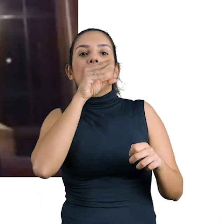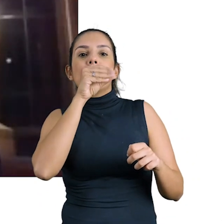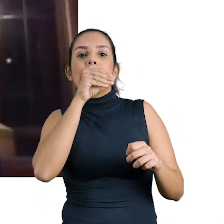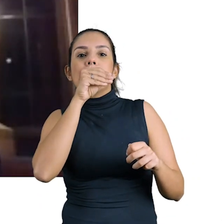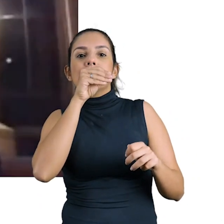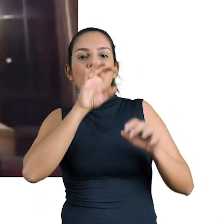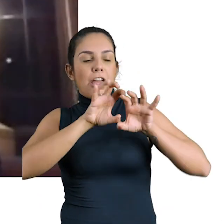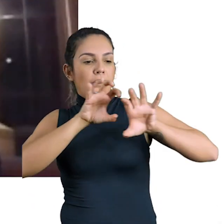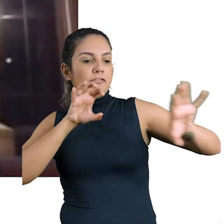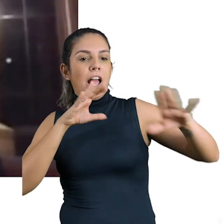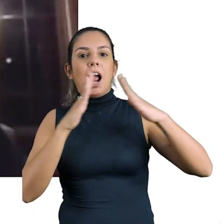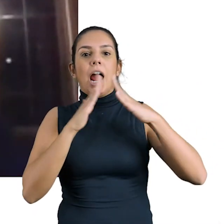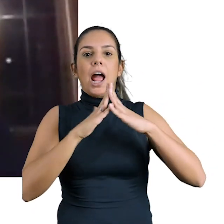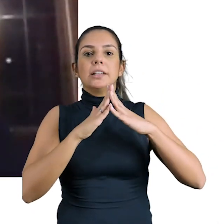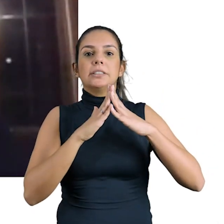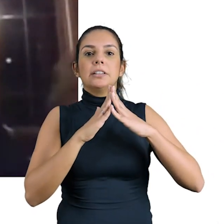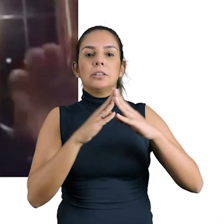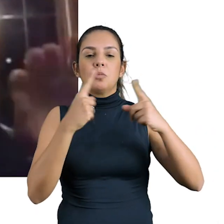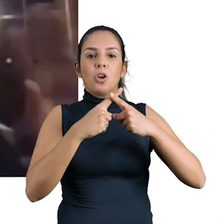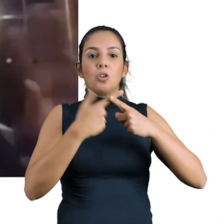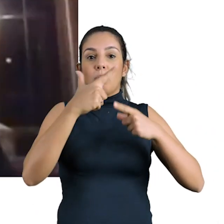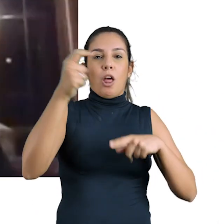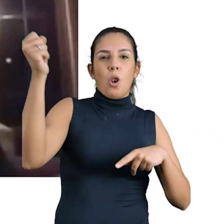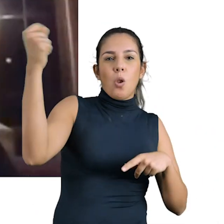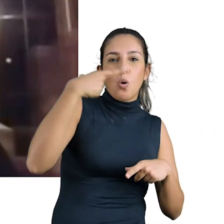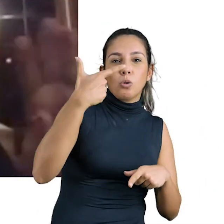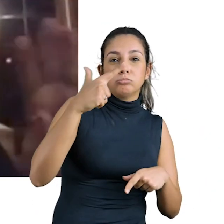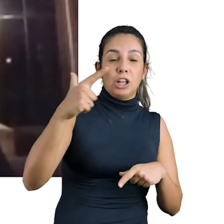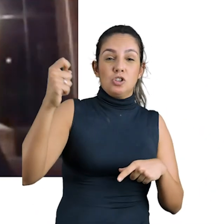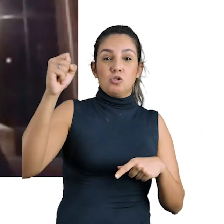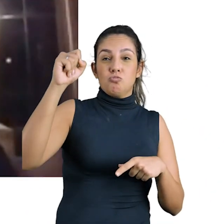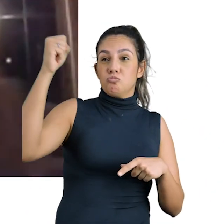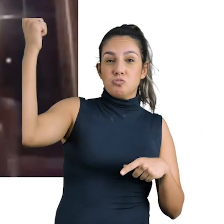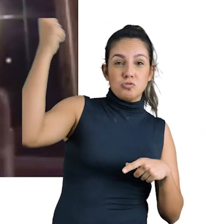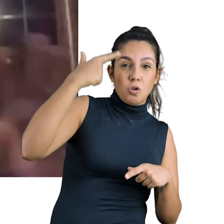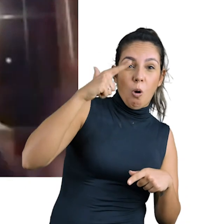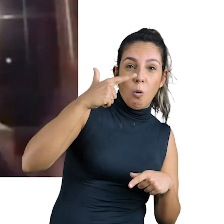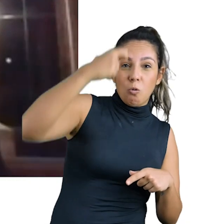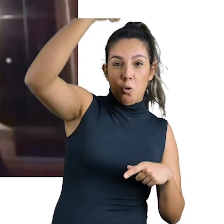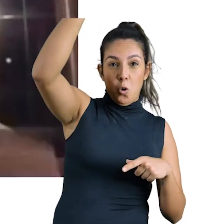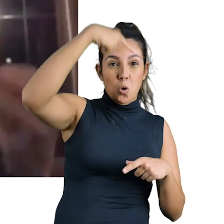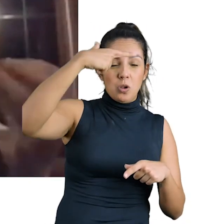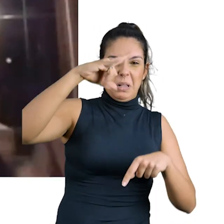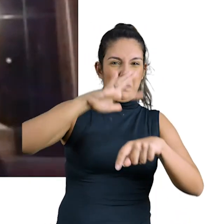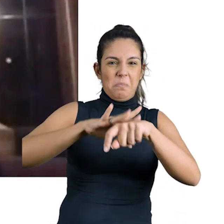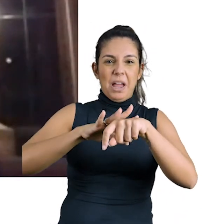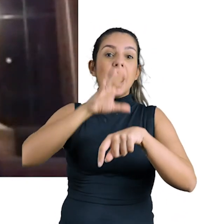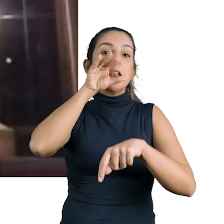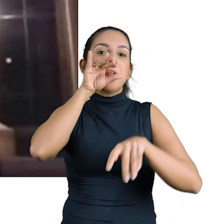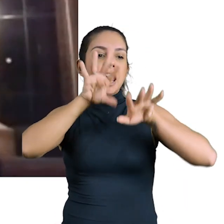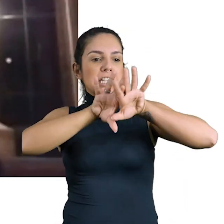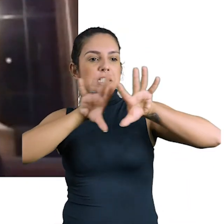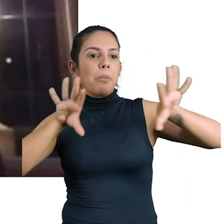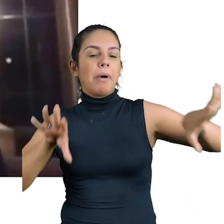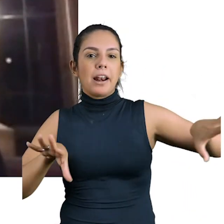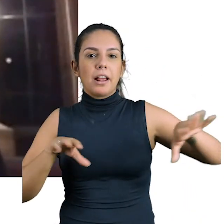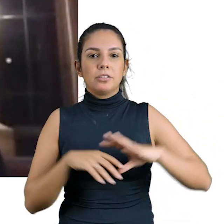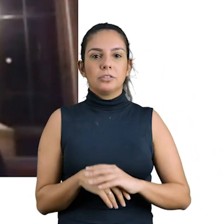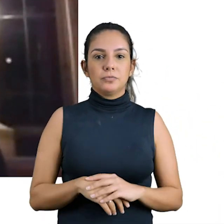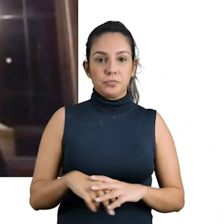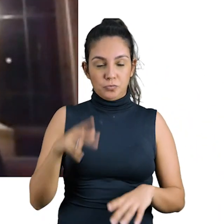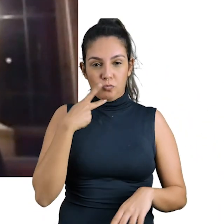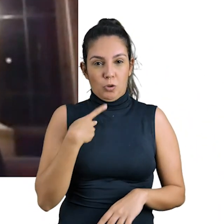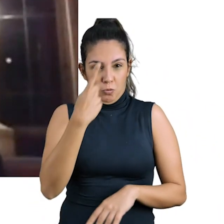de empregada são muitas vezes construídos em lugares sem luz, sem sol, não há espaço? Os banheiros de empregada. Um aluno